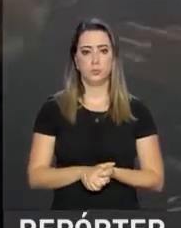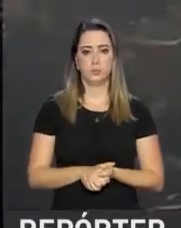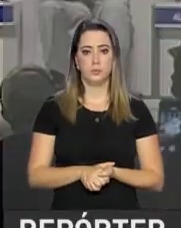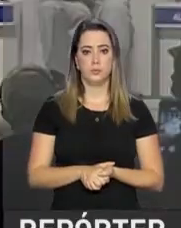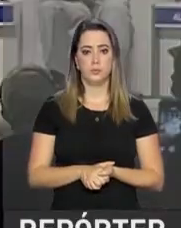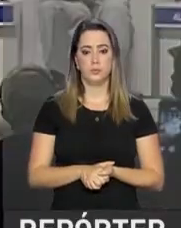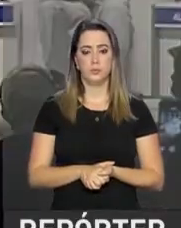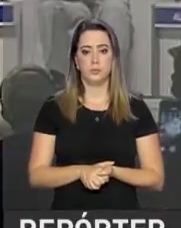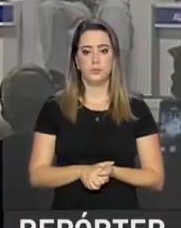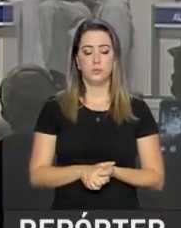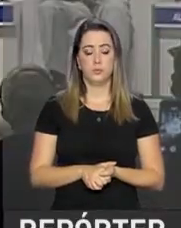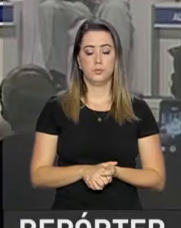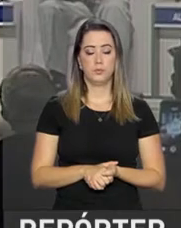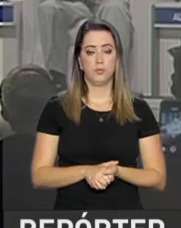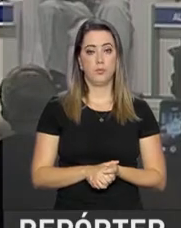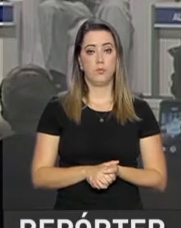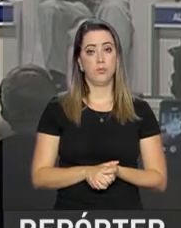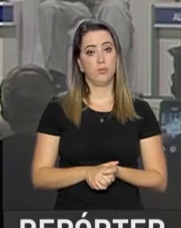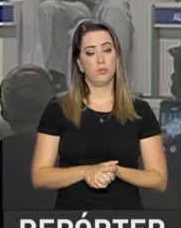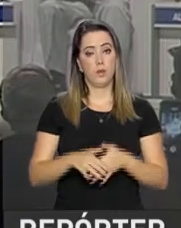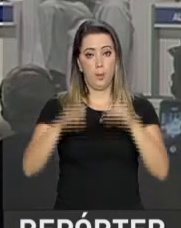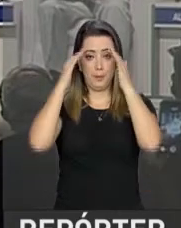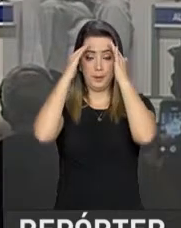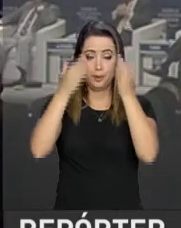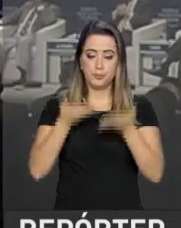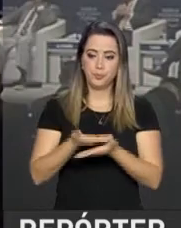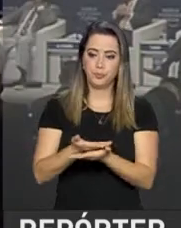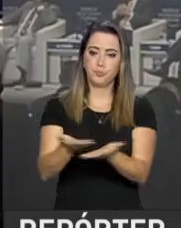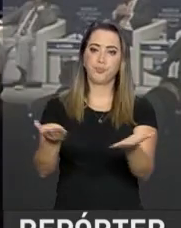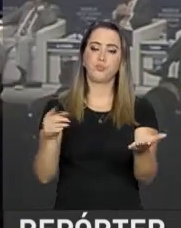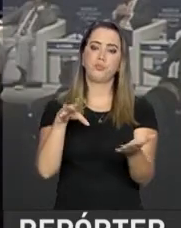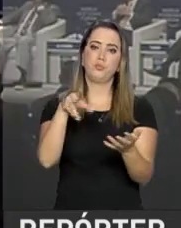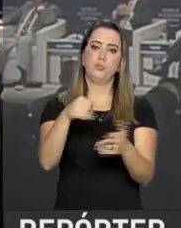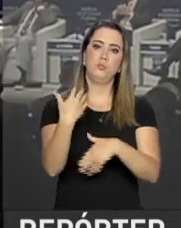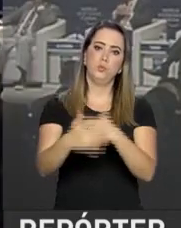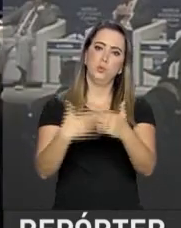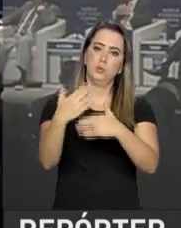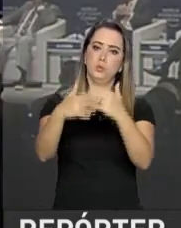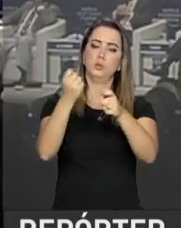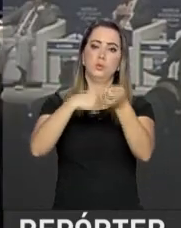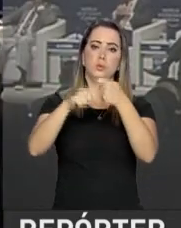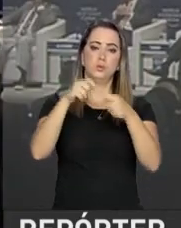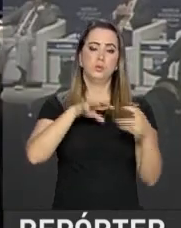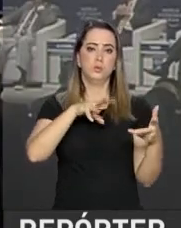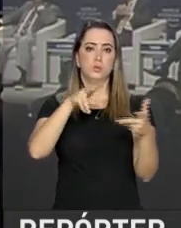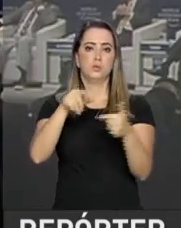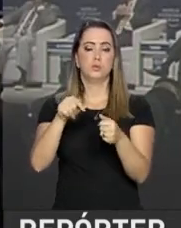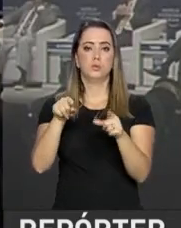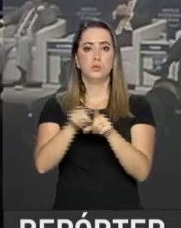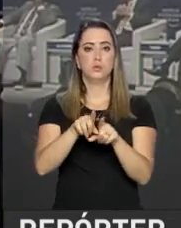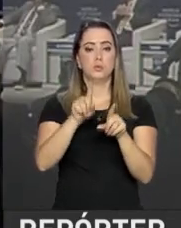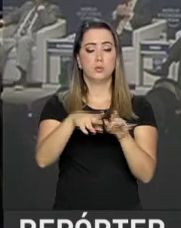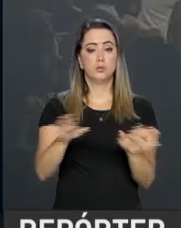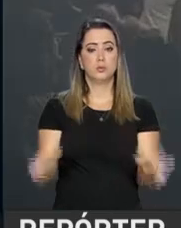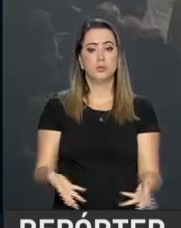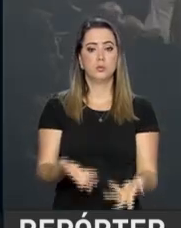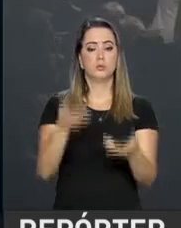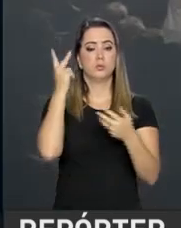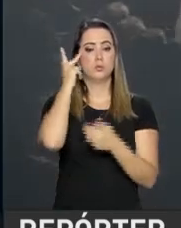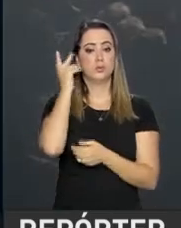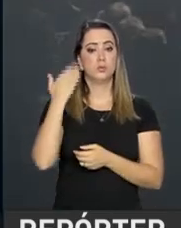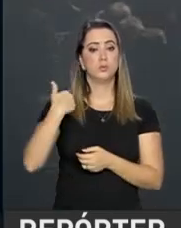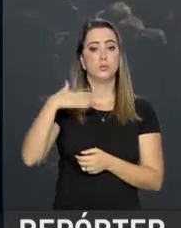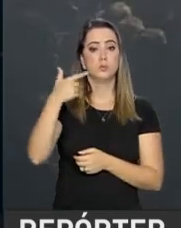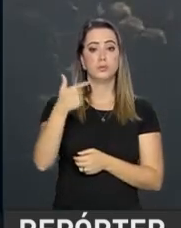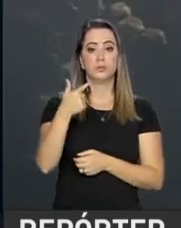em homenagens à parte promover o crescimento econômico para todos é o desafio que mobiliza nesta semana em são paulo mais